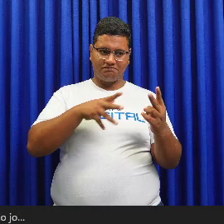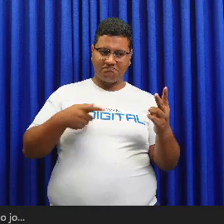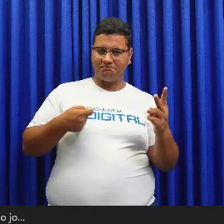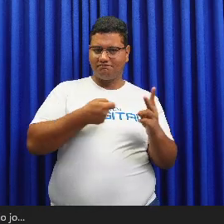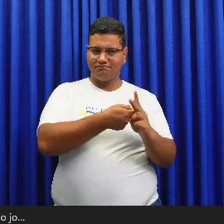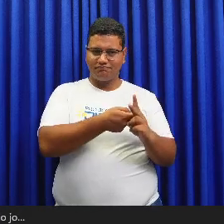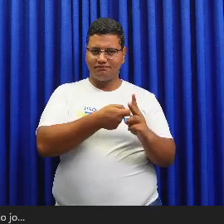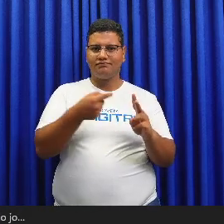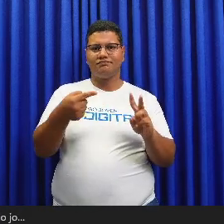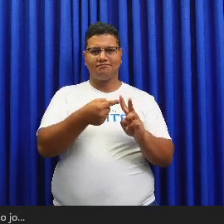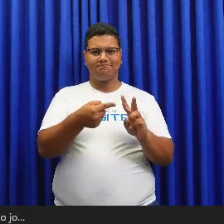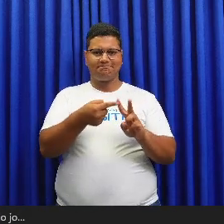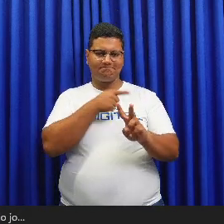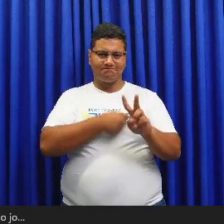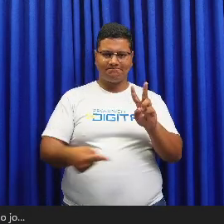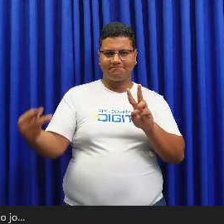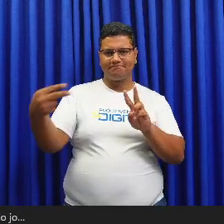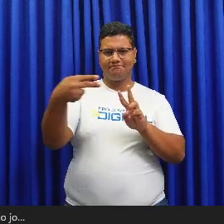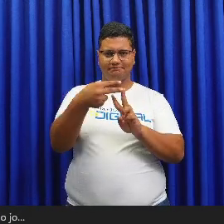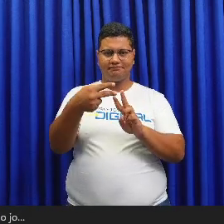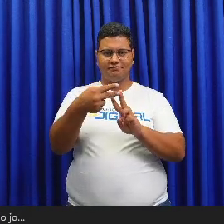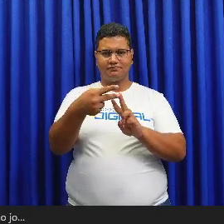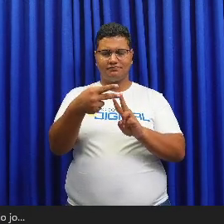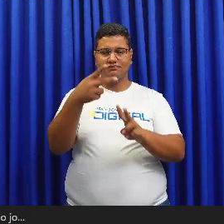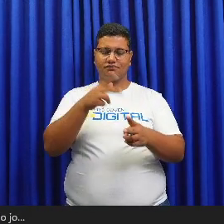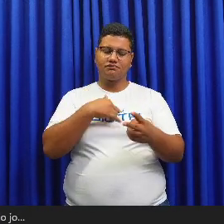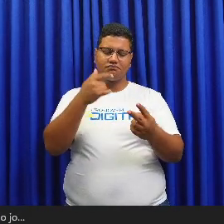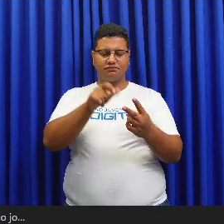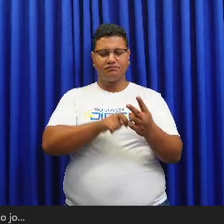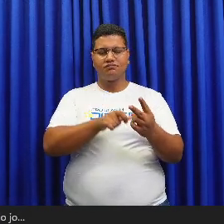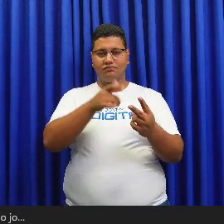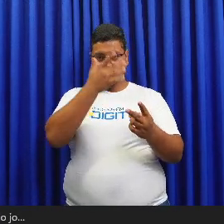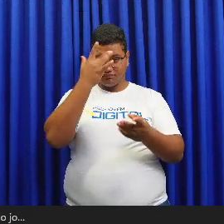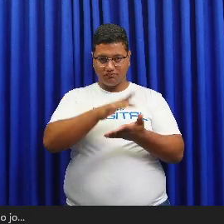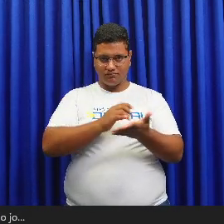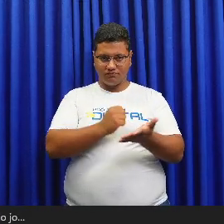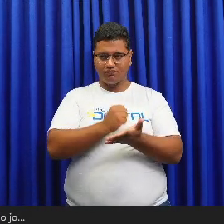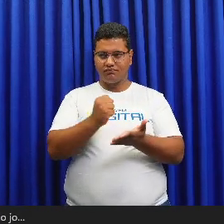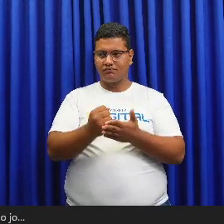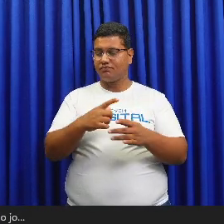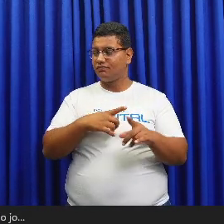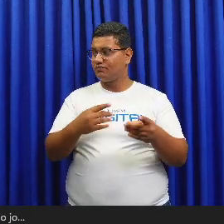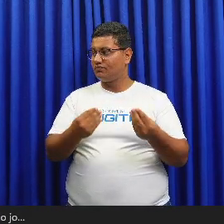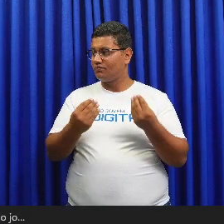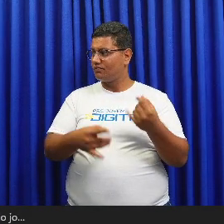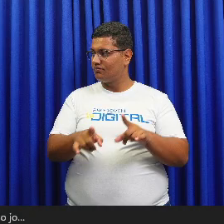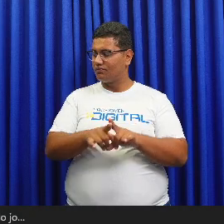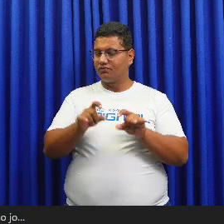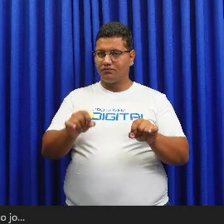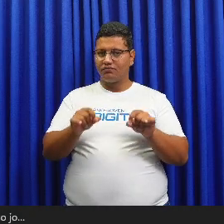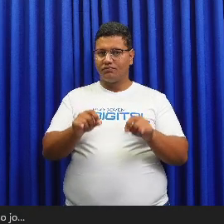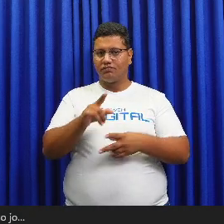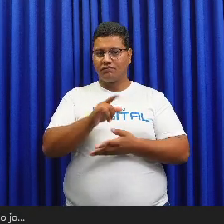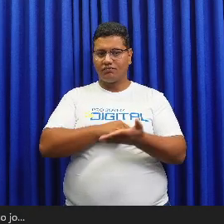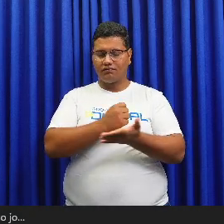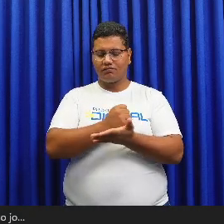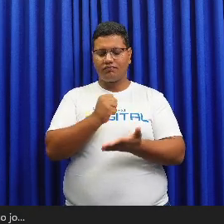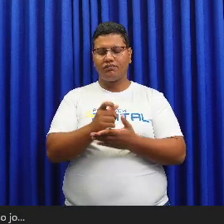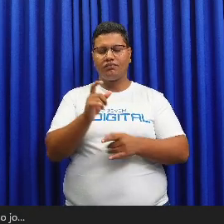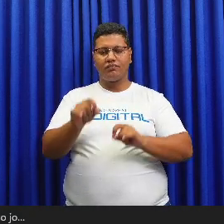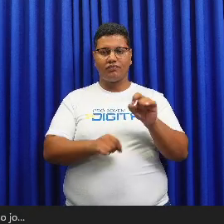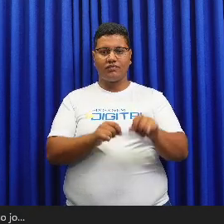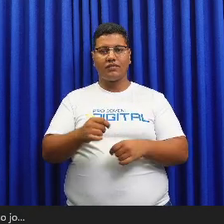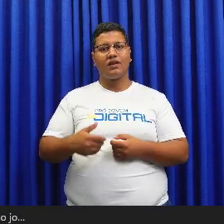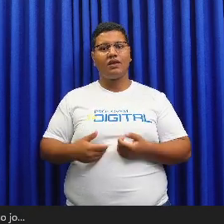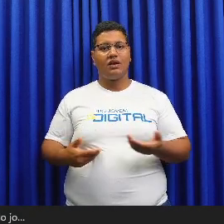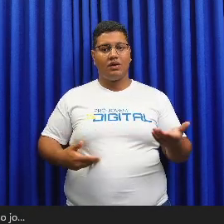tal, a minha segunda parte é tal, ou seja, a parte você é o contratante e o contratado é